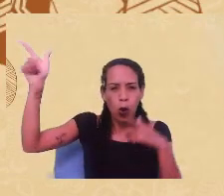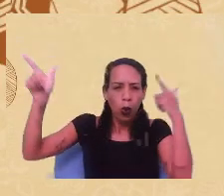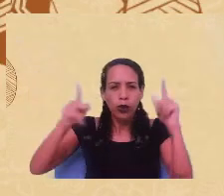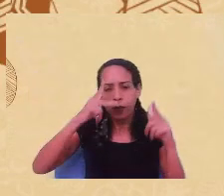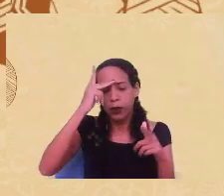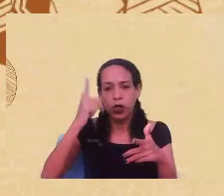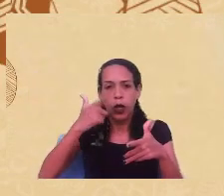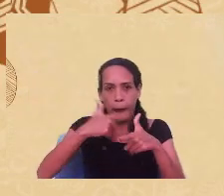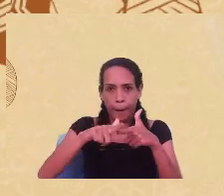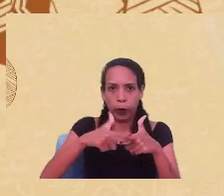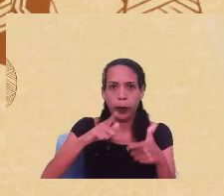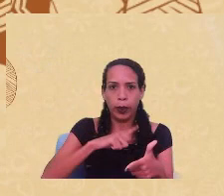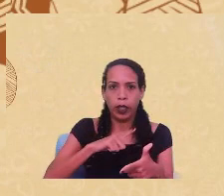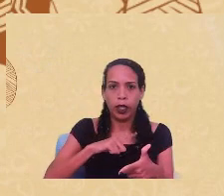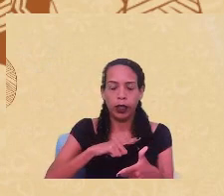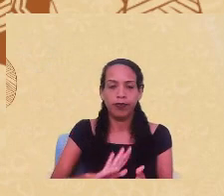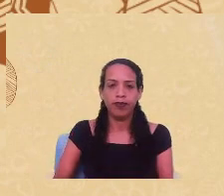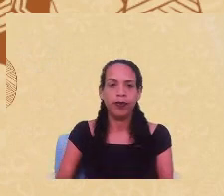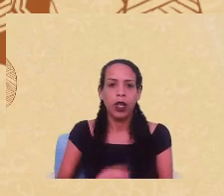Então,